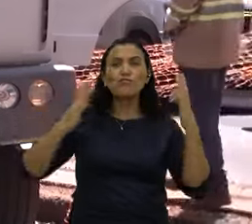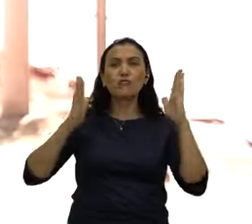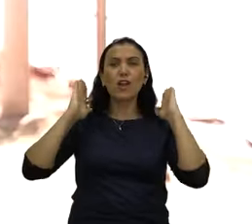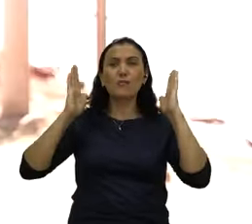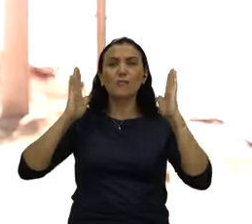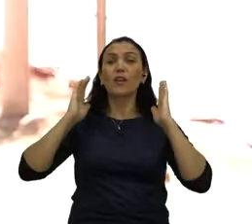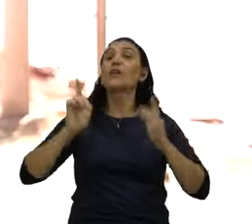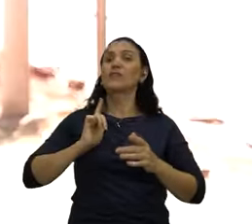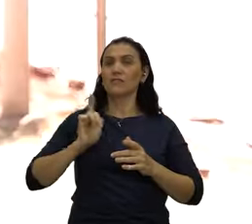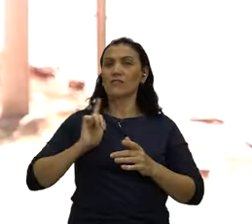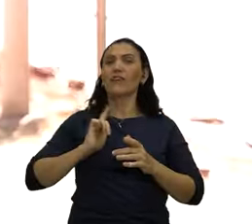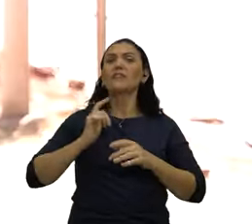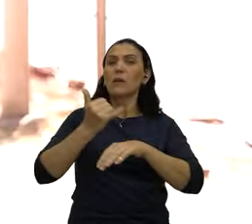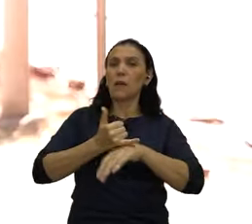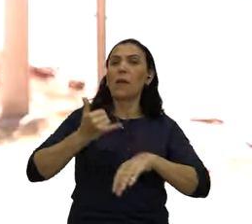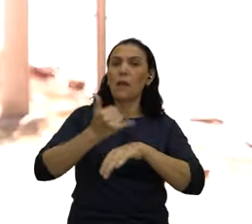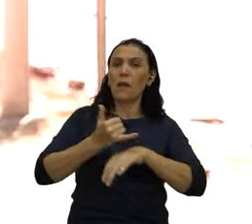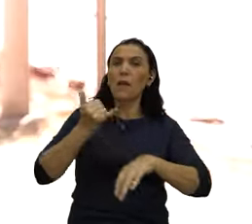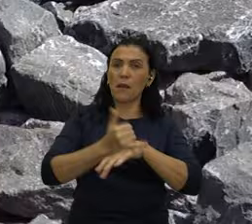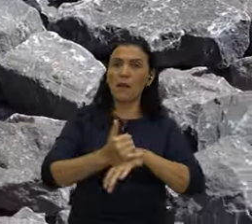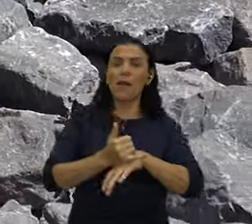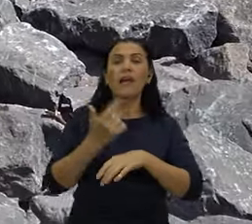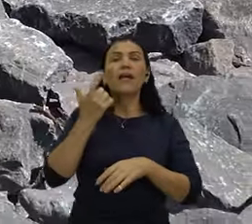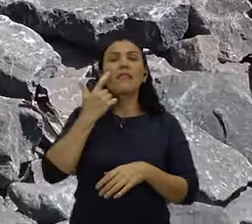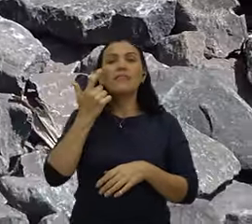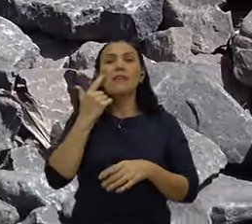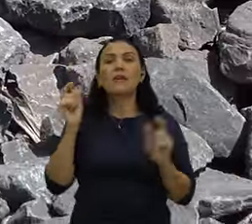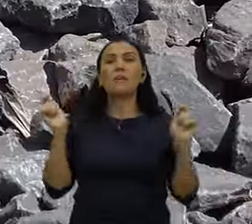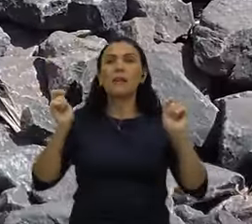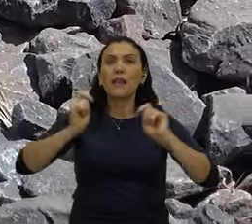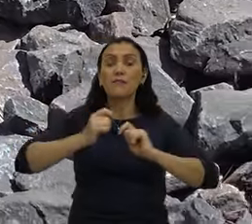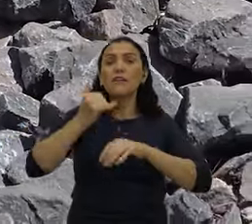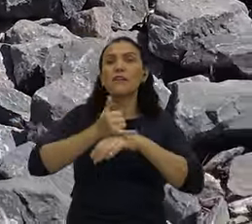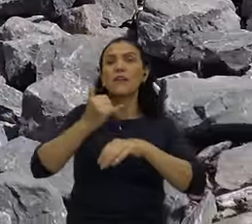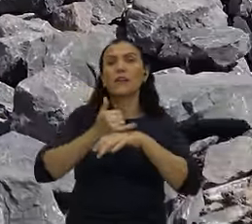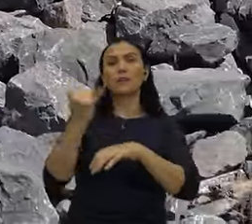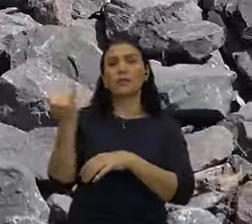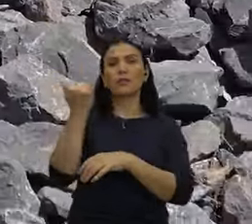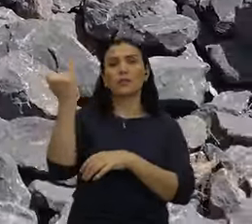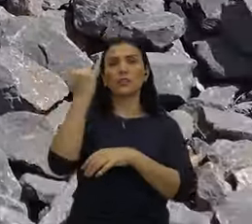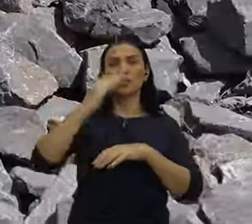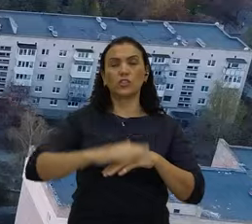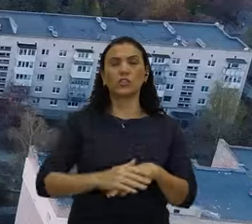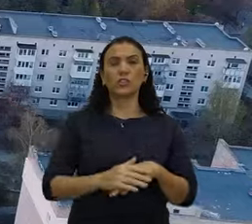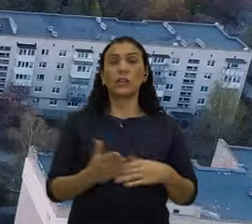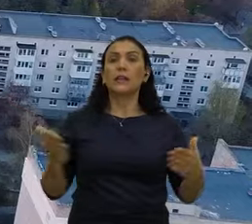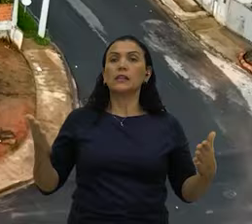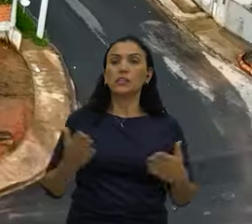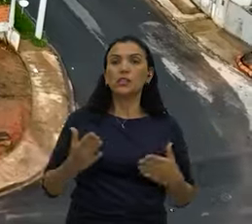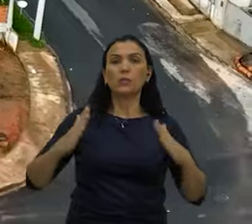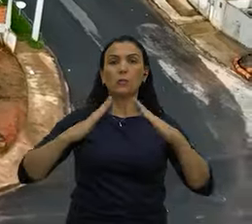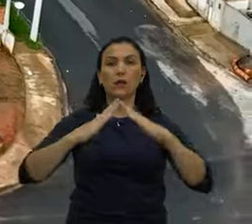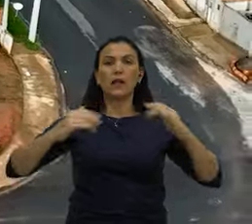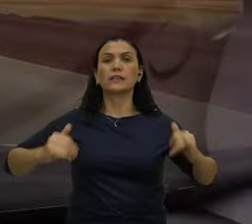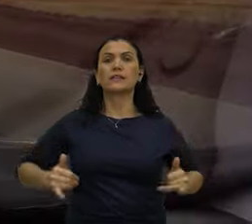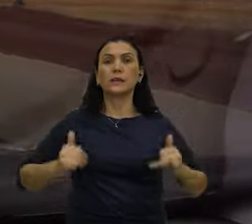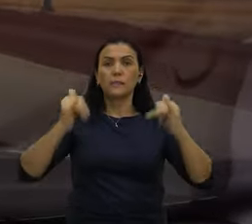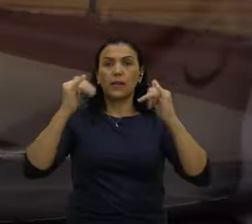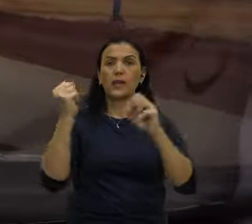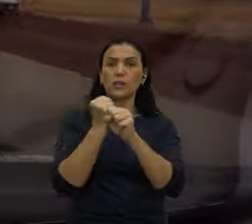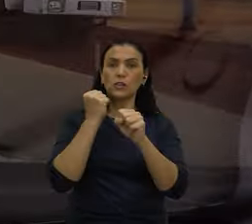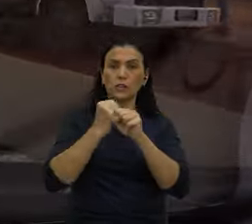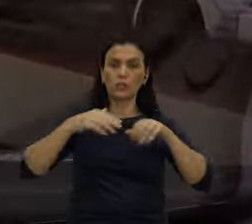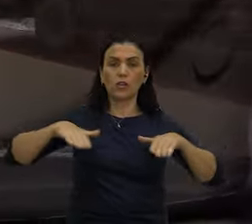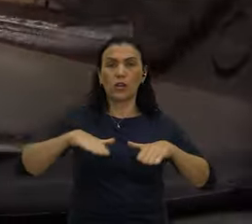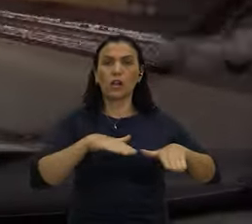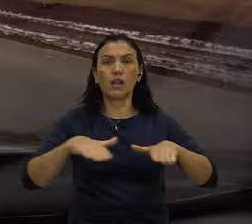passar, também tem brita, tem basalto. Deu pra ver que essa rocha é muito importante para construir prédios, casas e estradas,